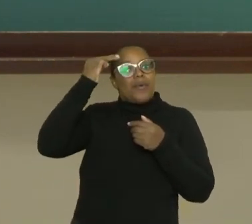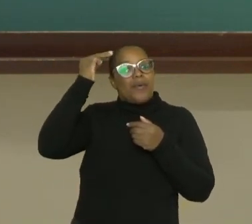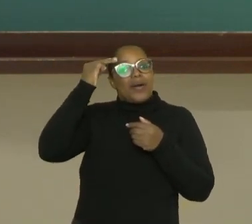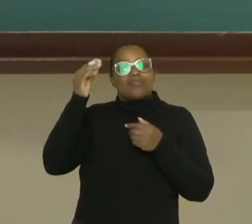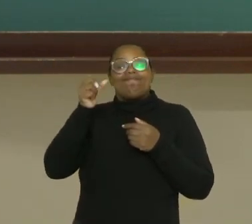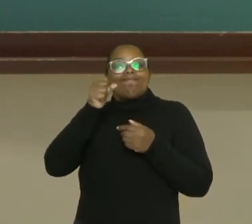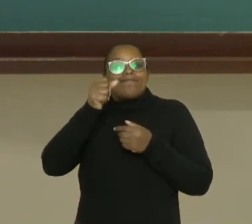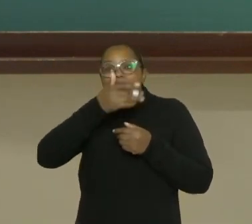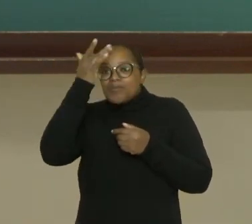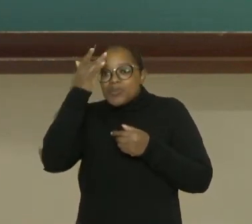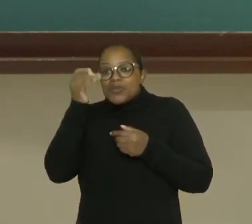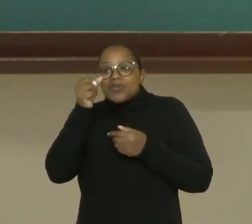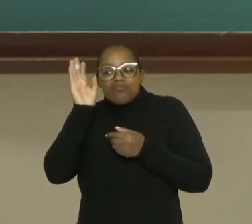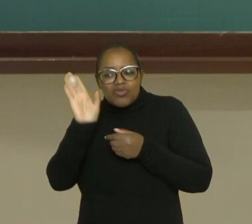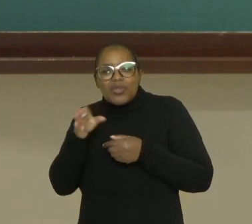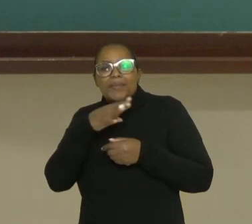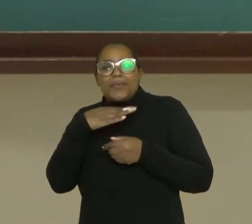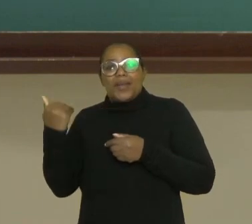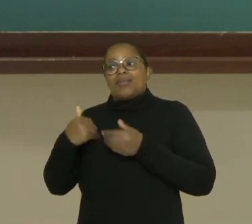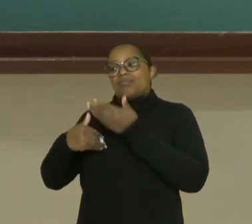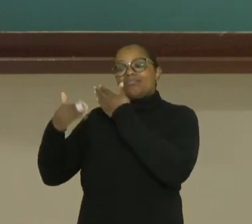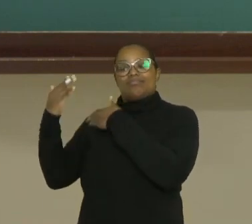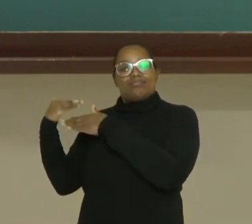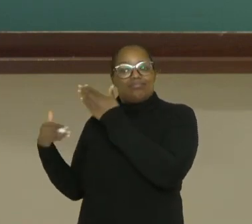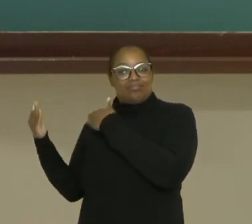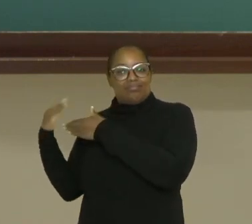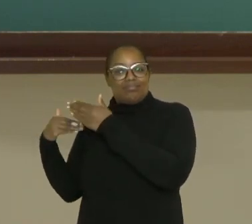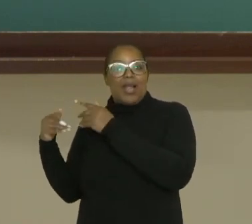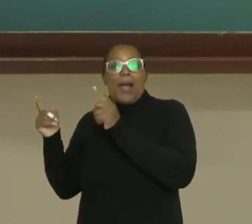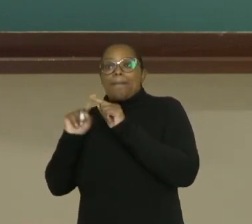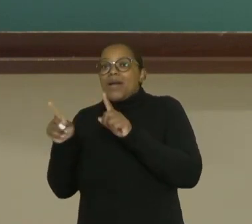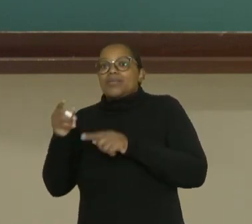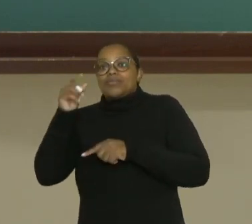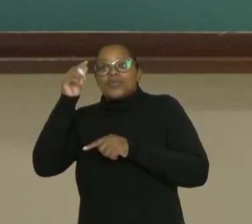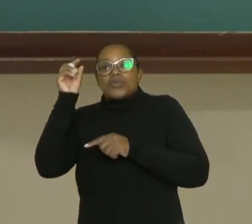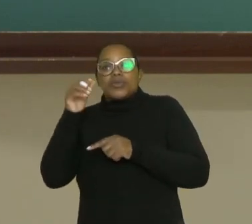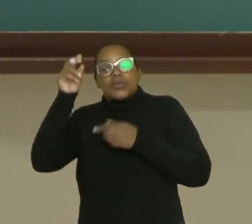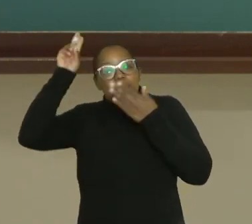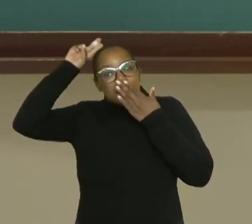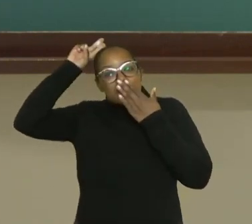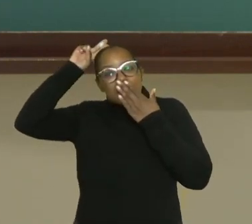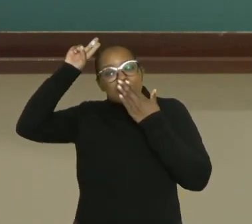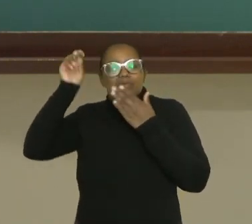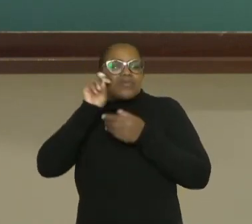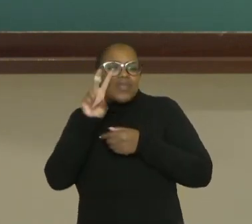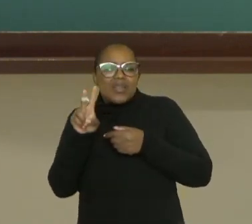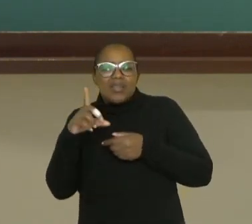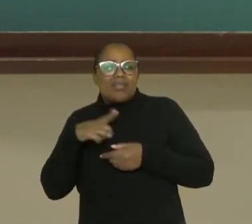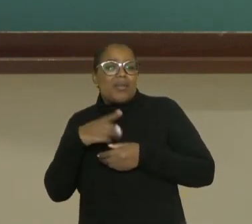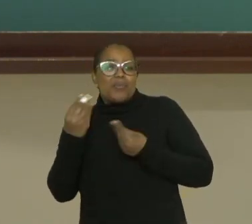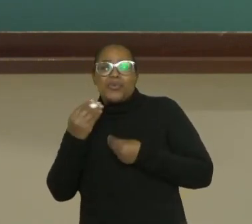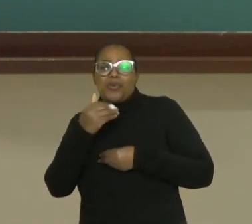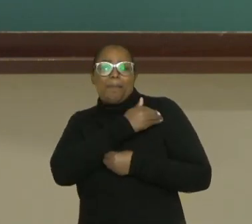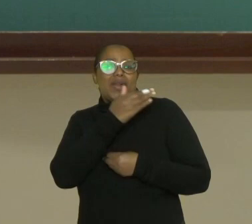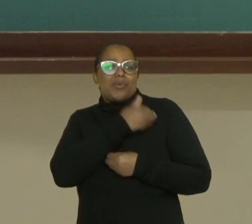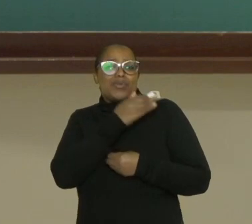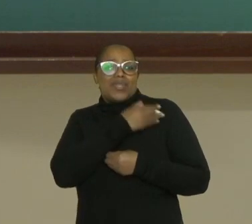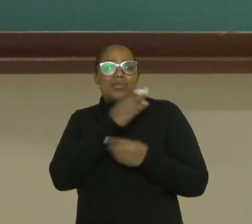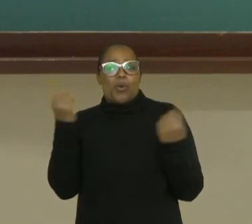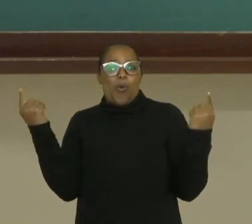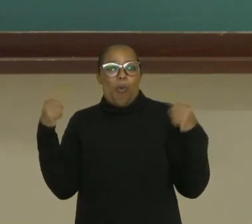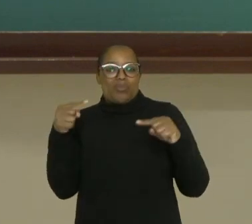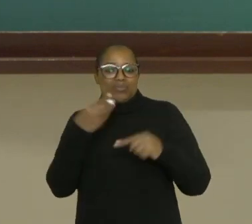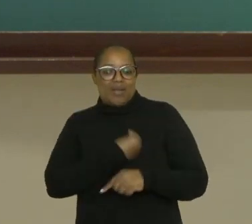conhecer também a religiosidade do homem branco, mas eles sentem muito porque eles sofrem preconceito. Por essa questão do respeito à